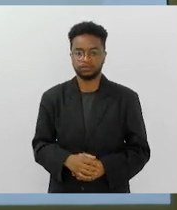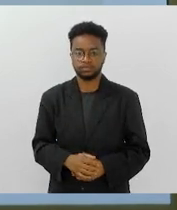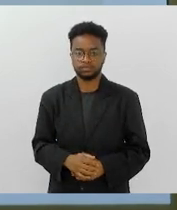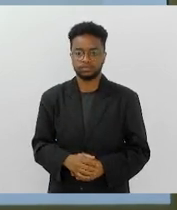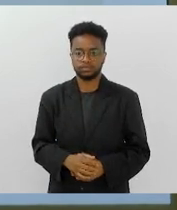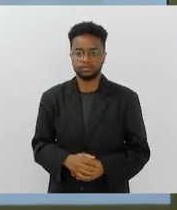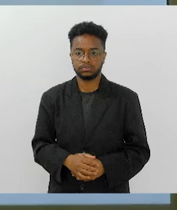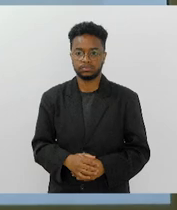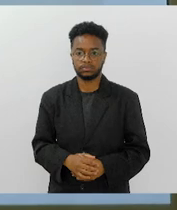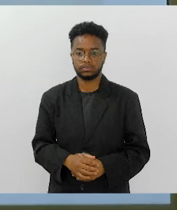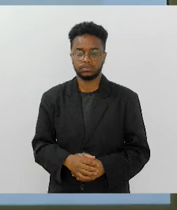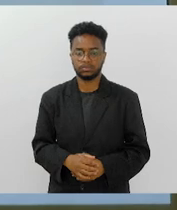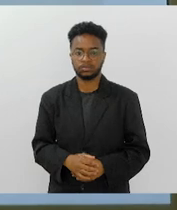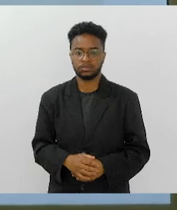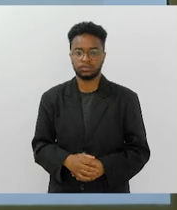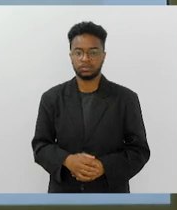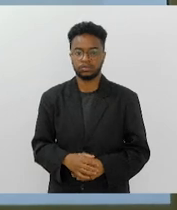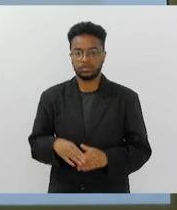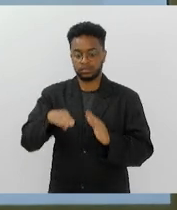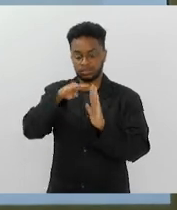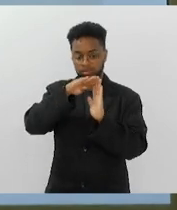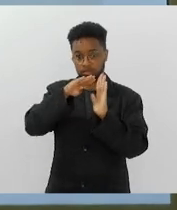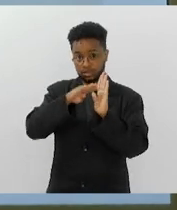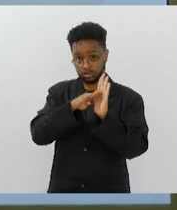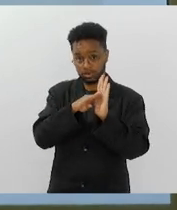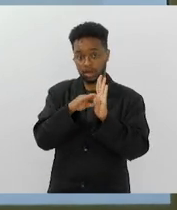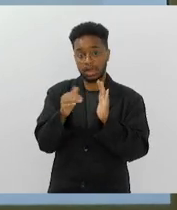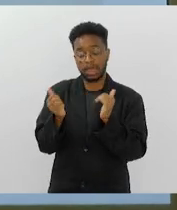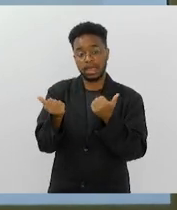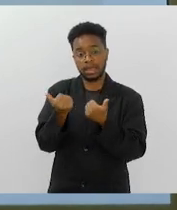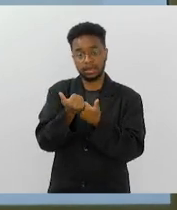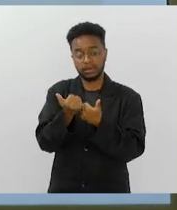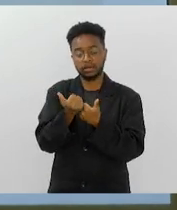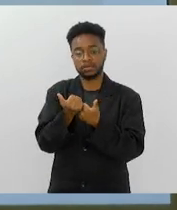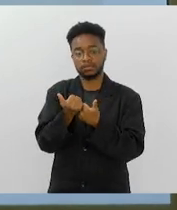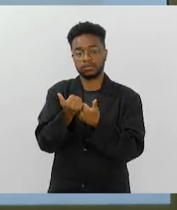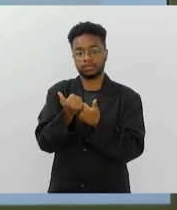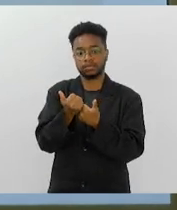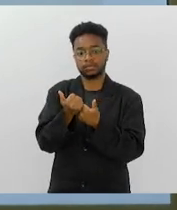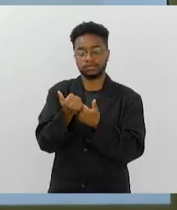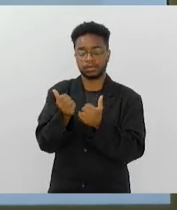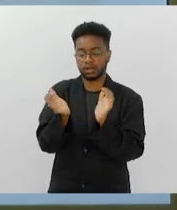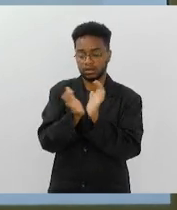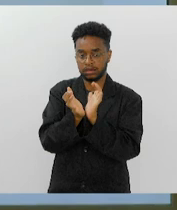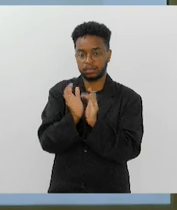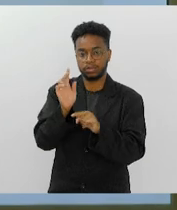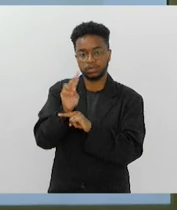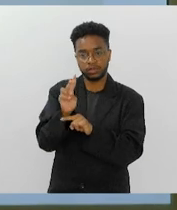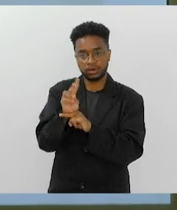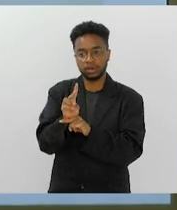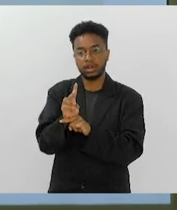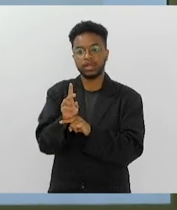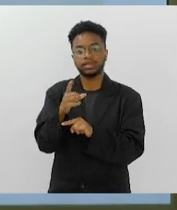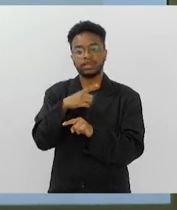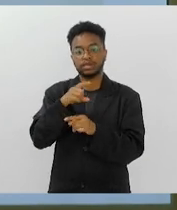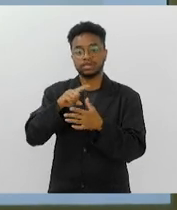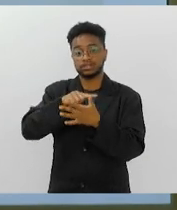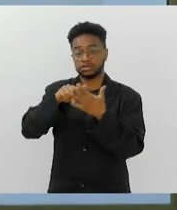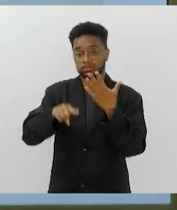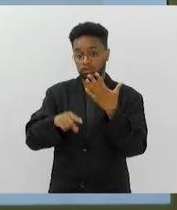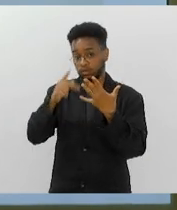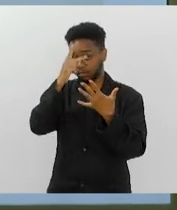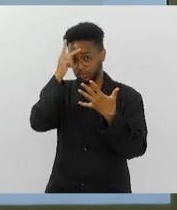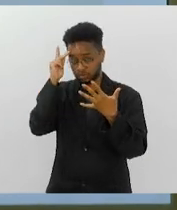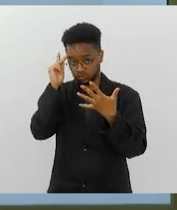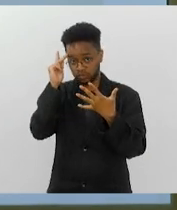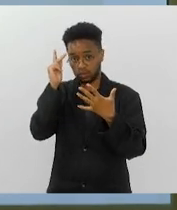muito importante da equipe de proteção é a presença de assessores de segurança. Então, é um time composto por 5 pessoas. Essas pessoas elas